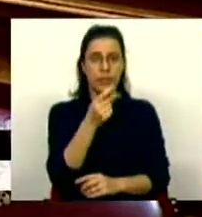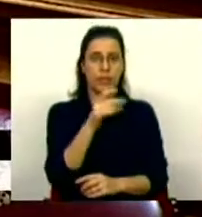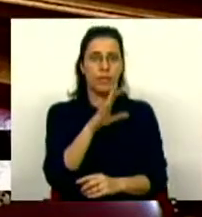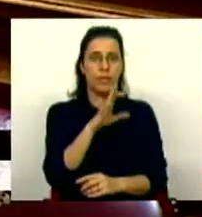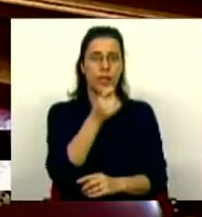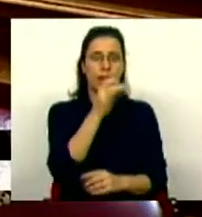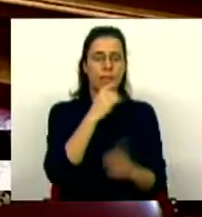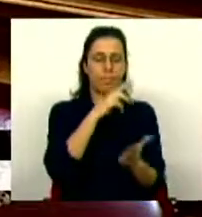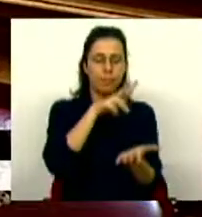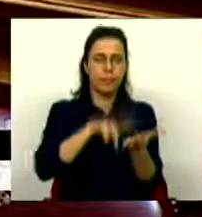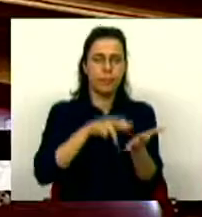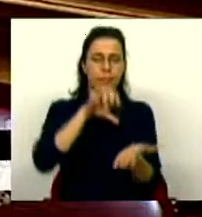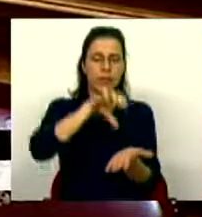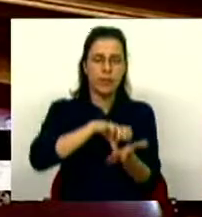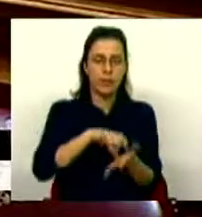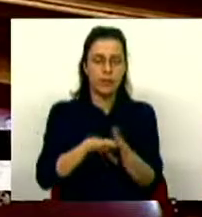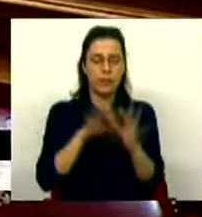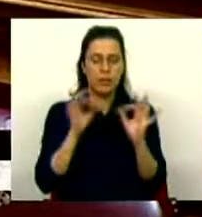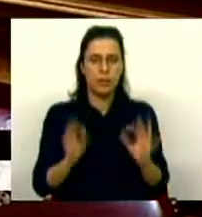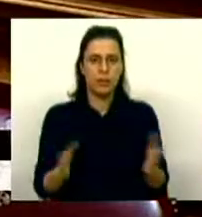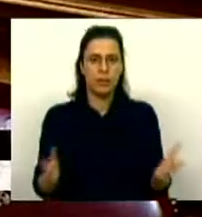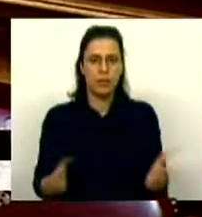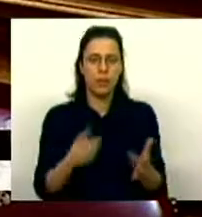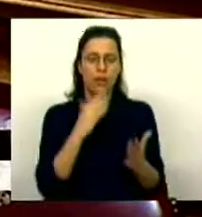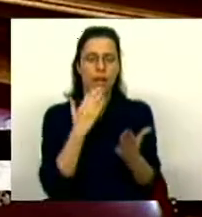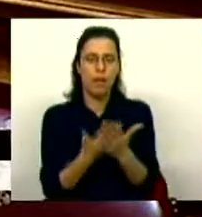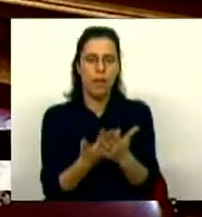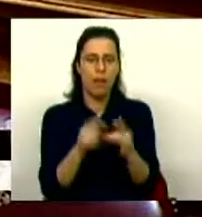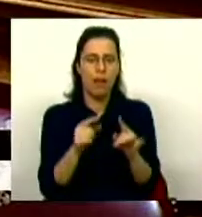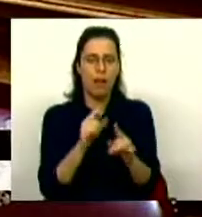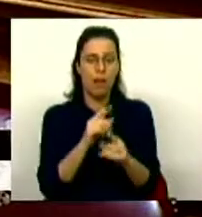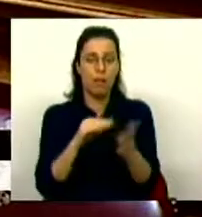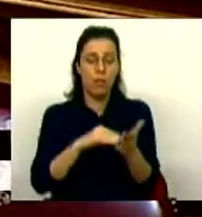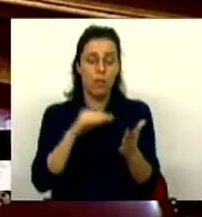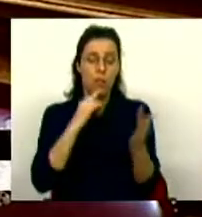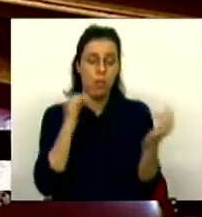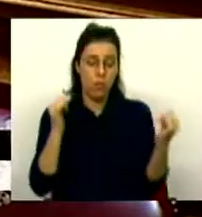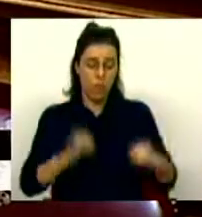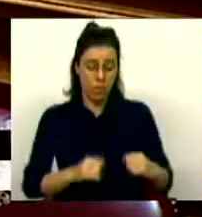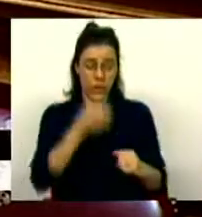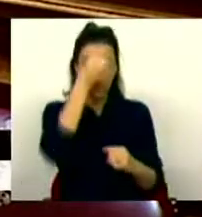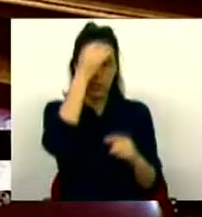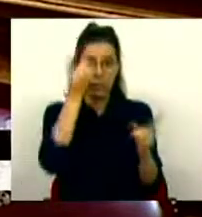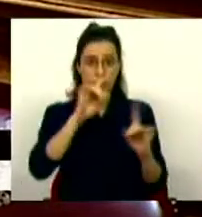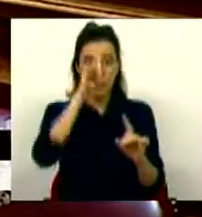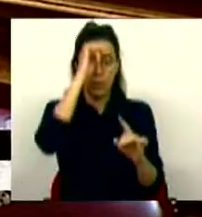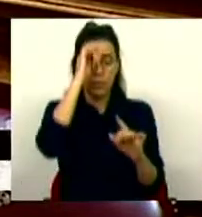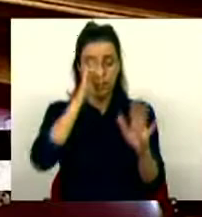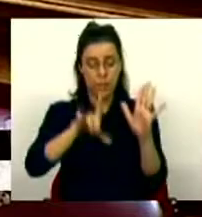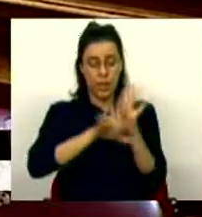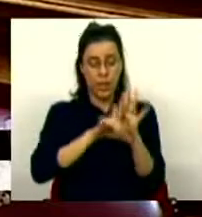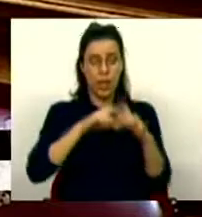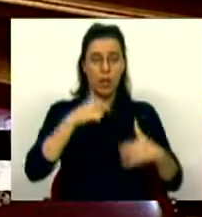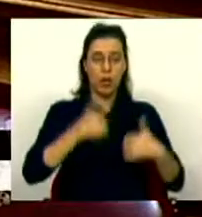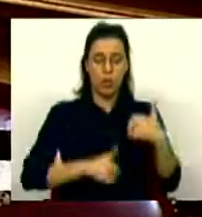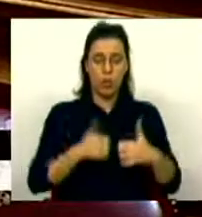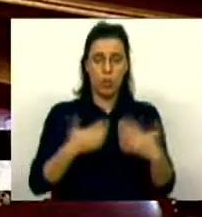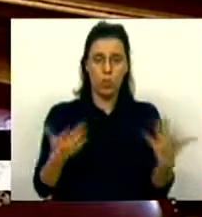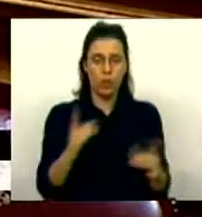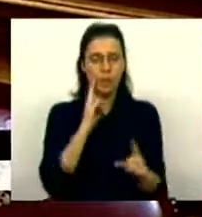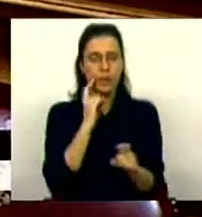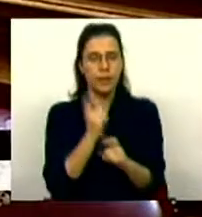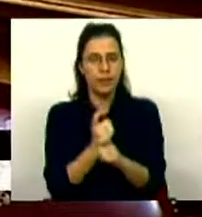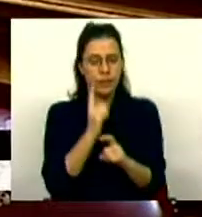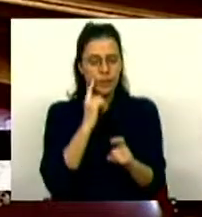para a homologação destes centros, assim como também para a atribuição destas convenções, sem esquecer o respeito pelas leis da concorrência e